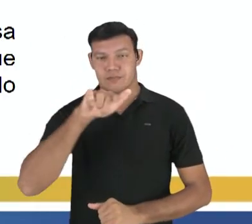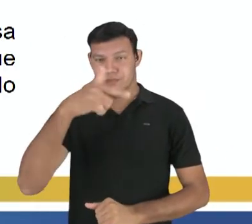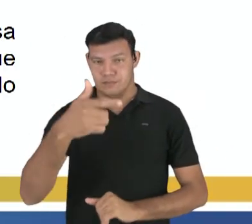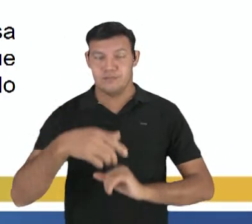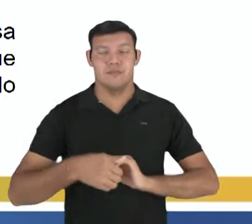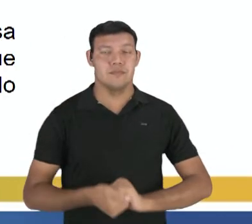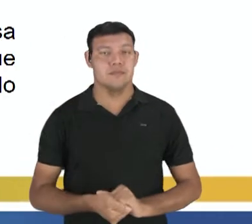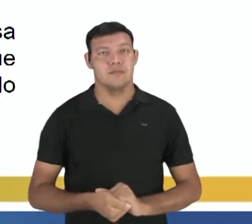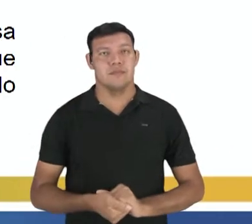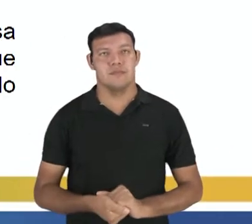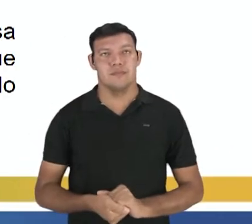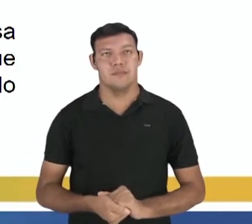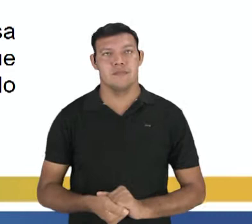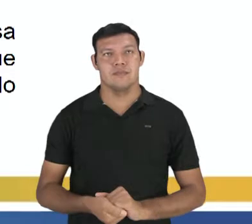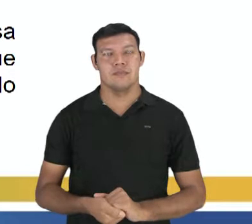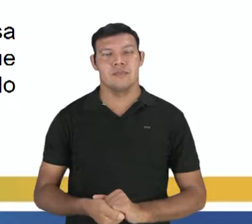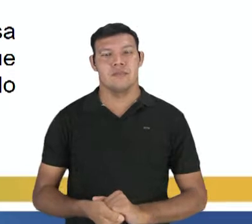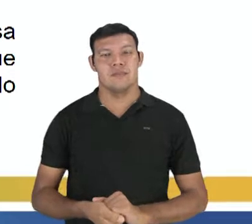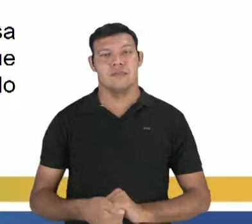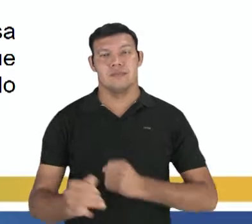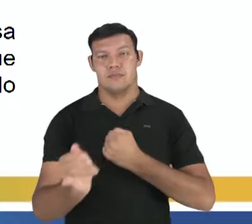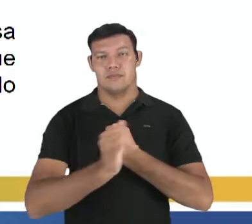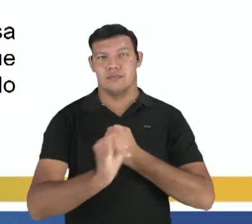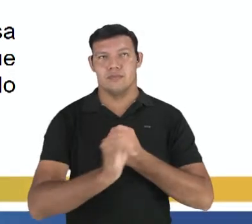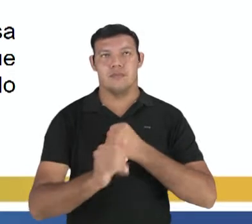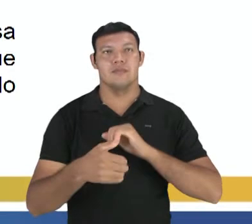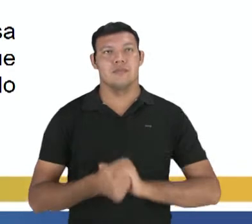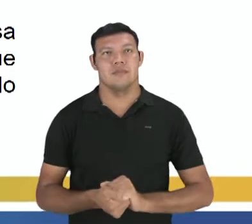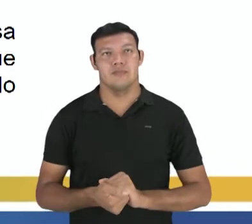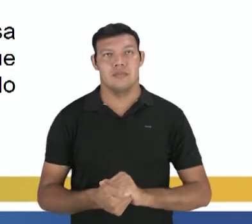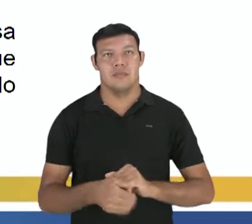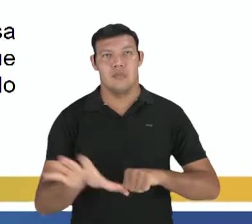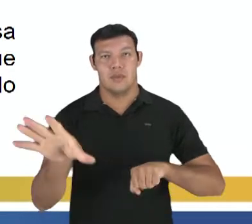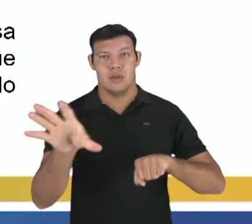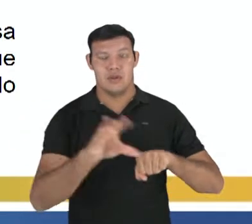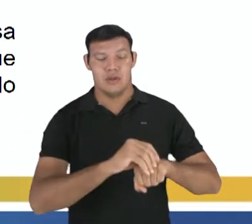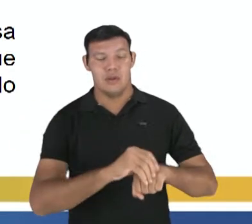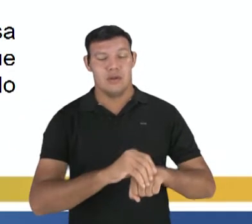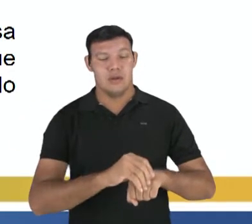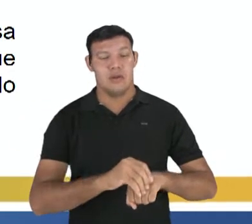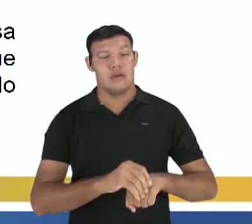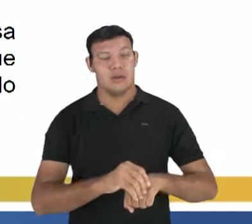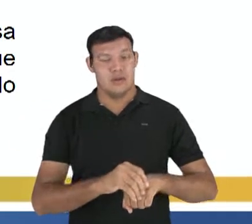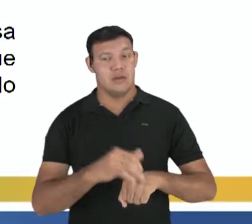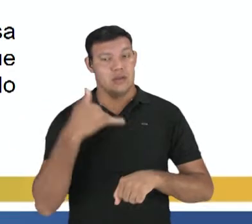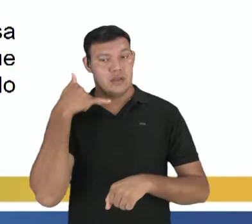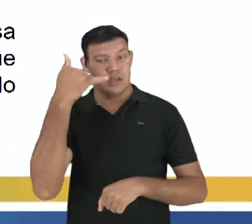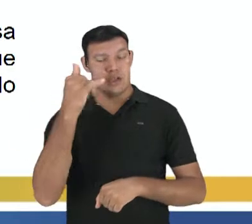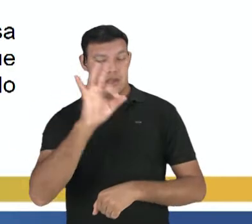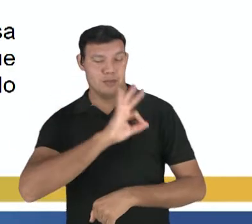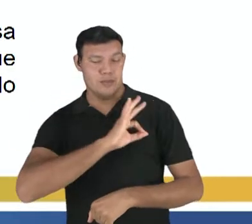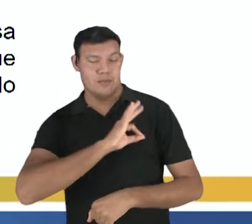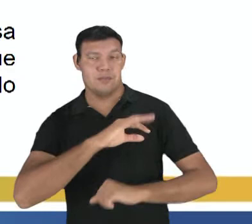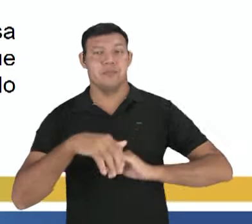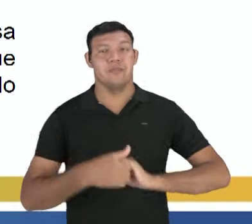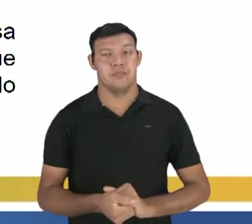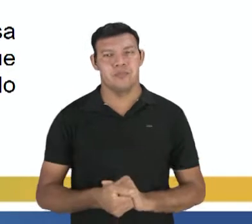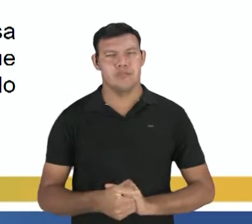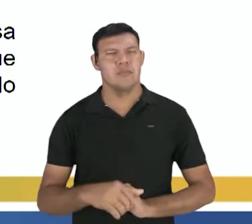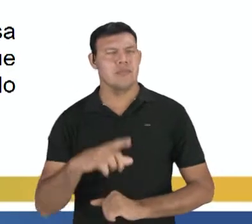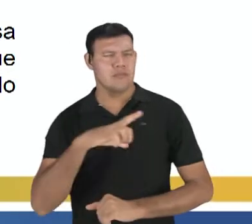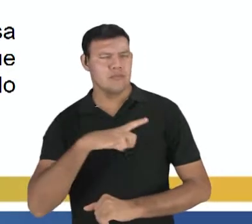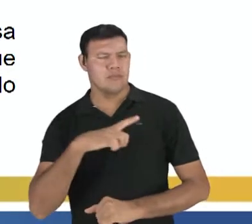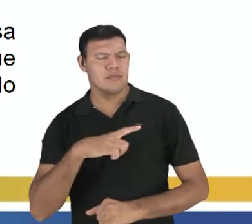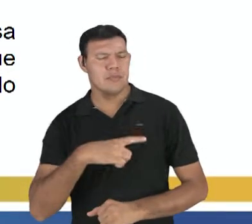seguir. Vamos ler a crônica a seguir. Aprenda a chamar a polícia, de Luiz Fernando Veríssimo. Eu